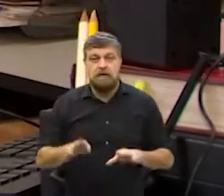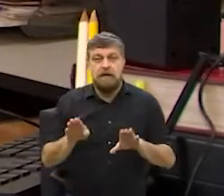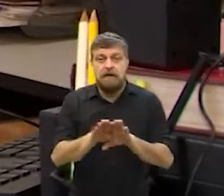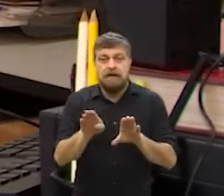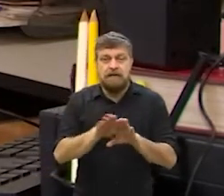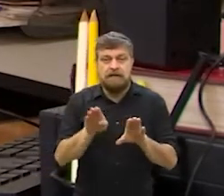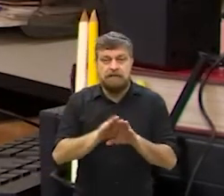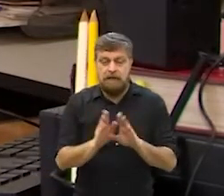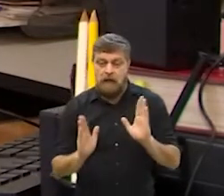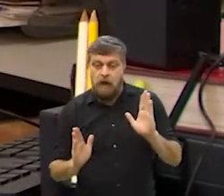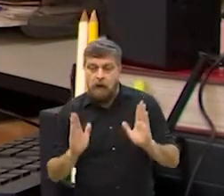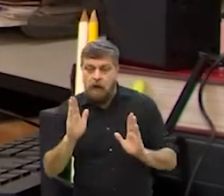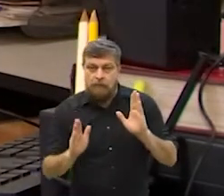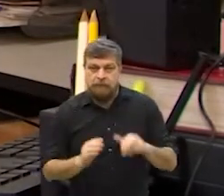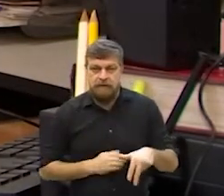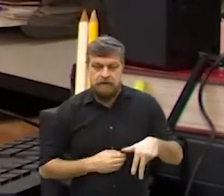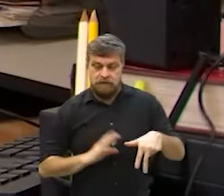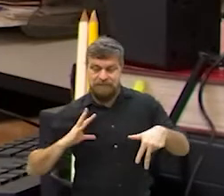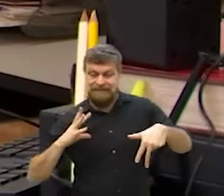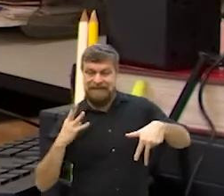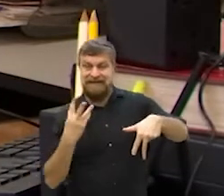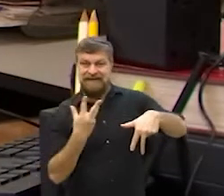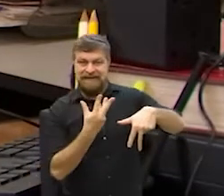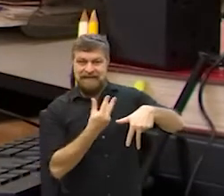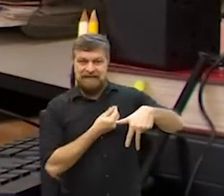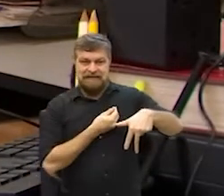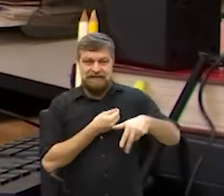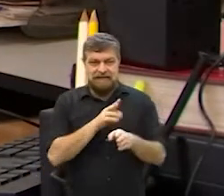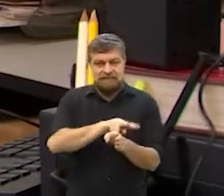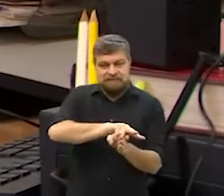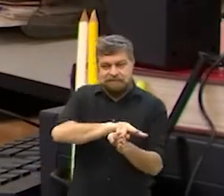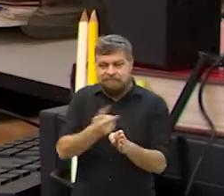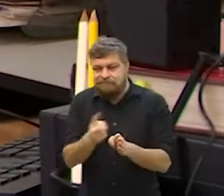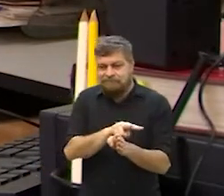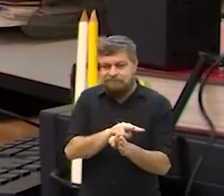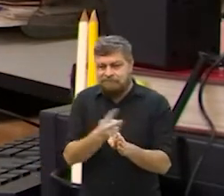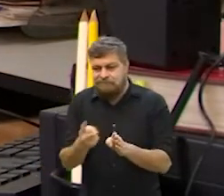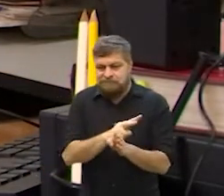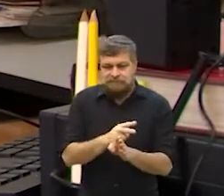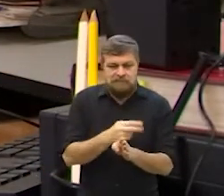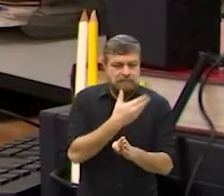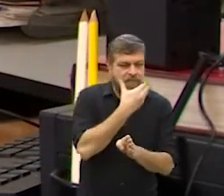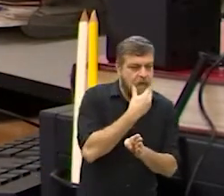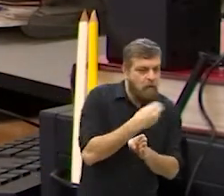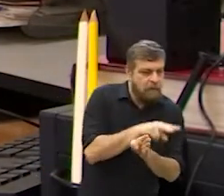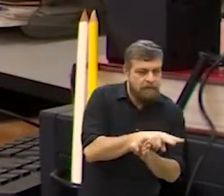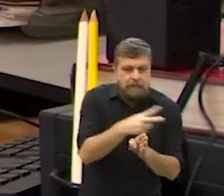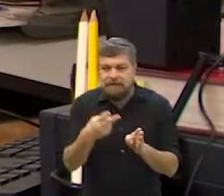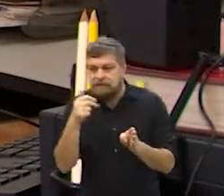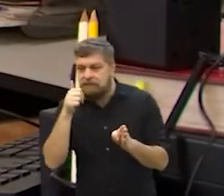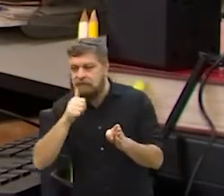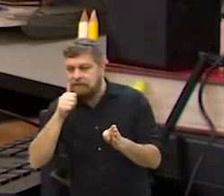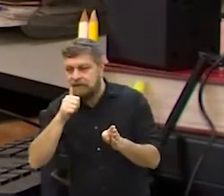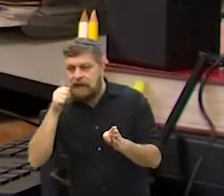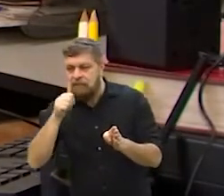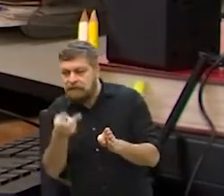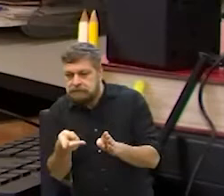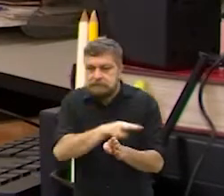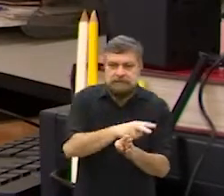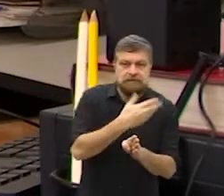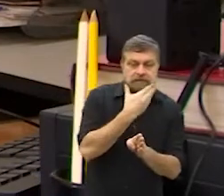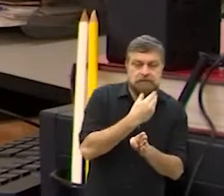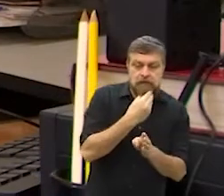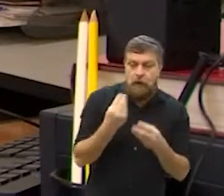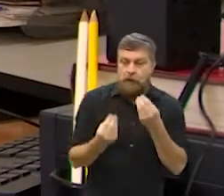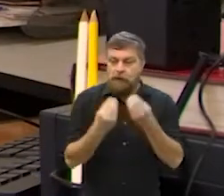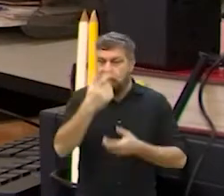e as questões de transição para as pessoas transexuais né como fazer a transição Onde buscar o que que eu faço agora